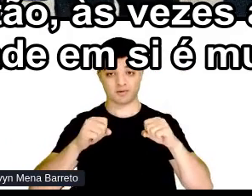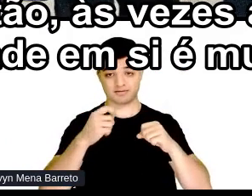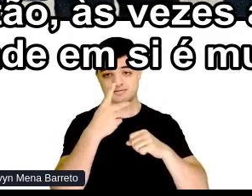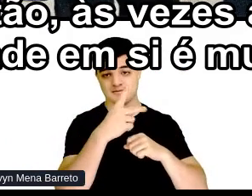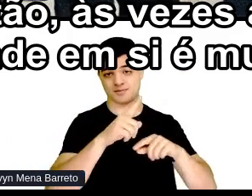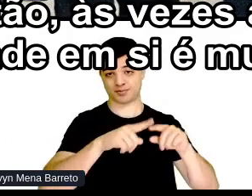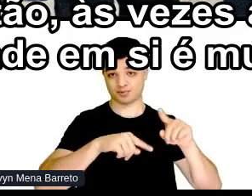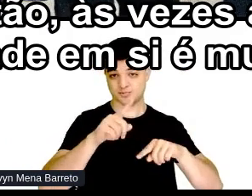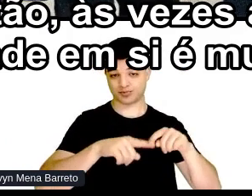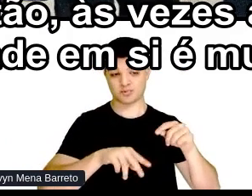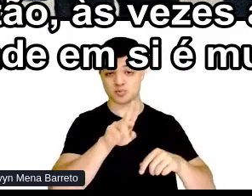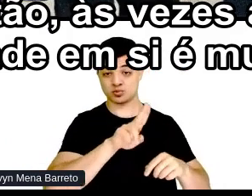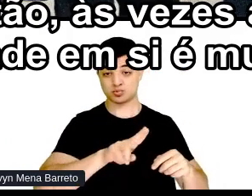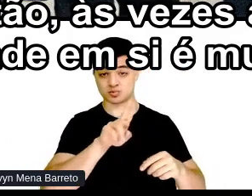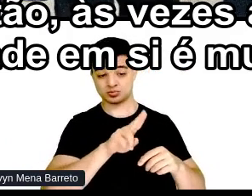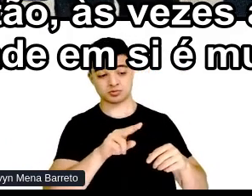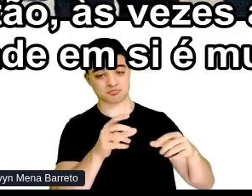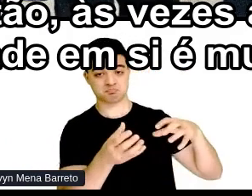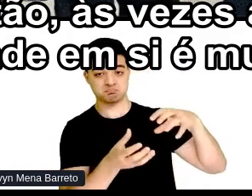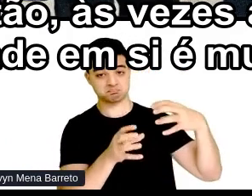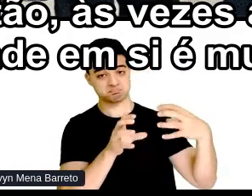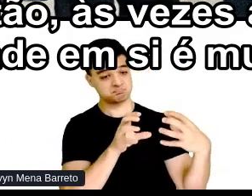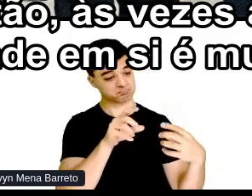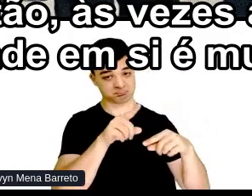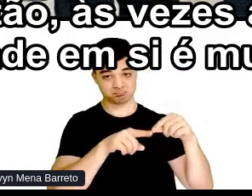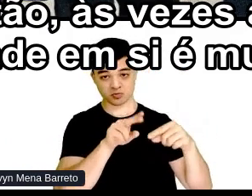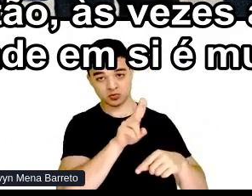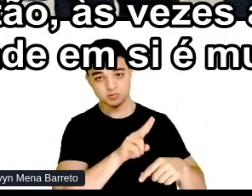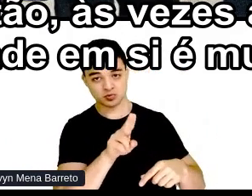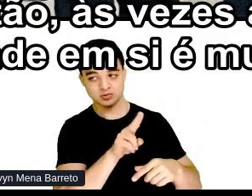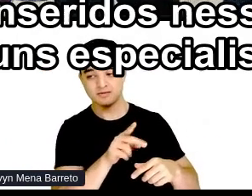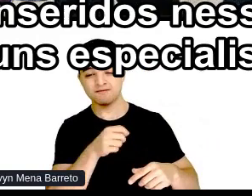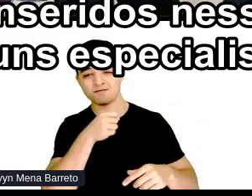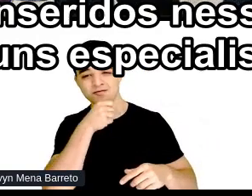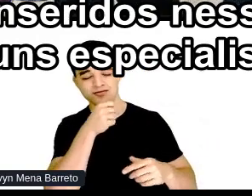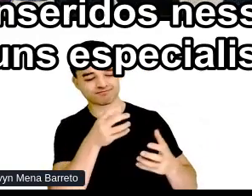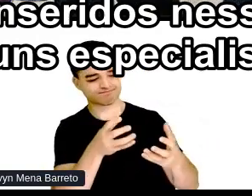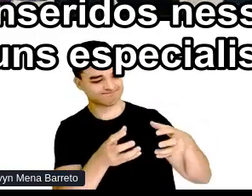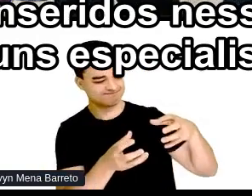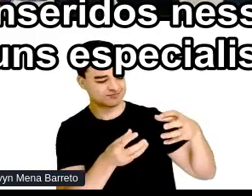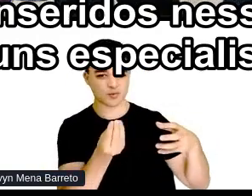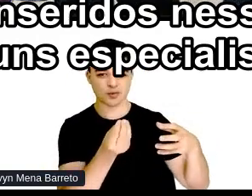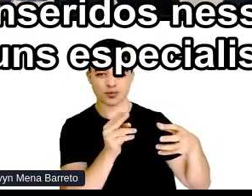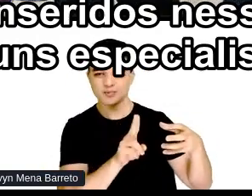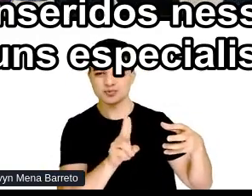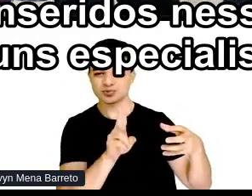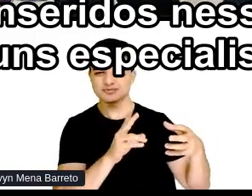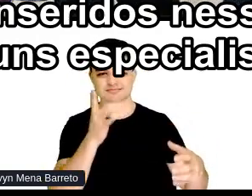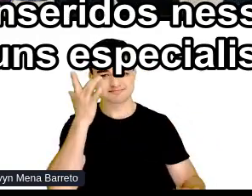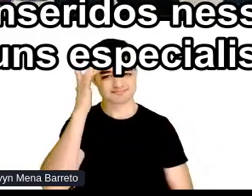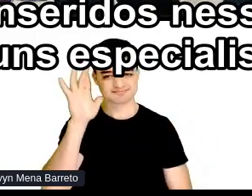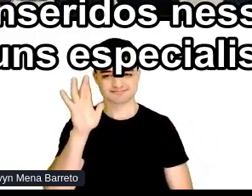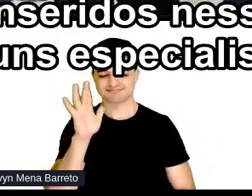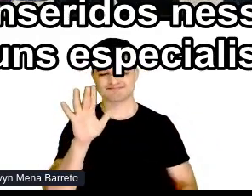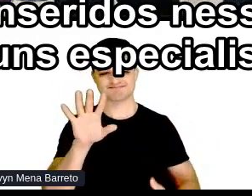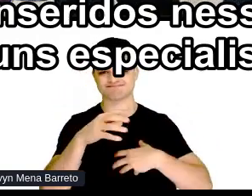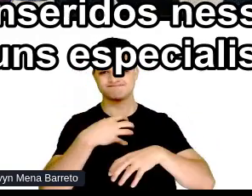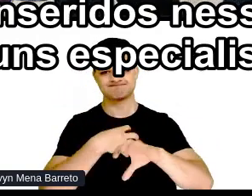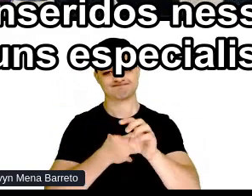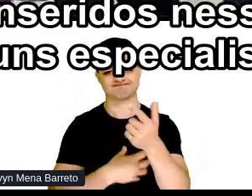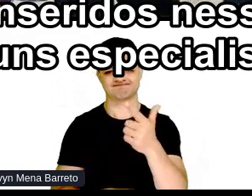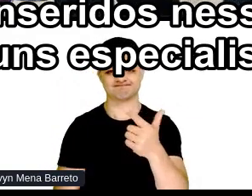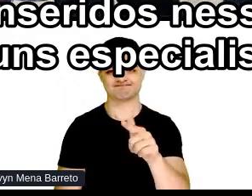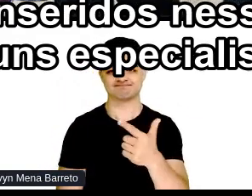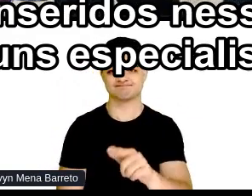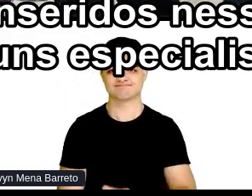entrevistadas, e ela disse que ela gosta muito da internet justamente porque ela não se sente só, ela gosta de jogar baralho online, e aí ela se conecta